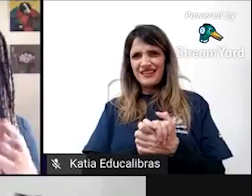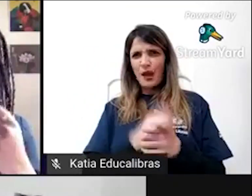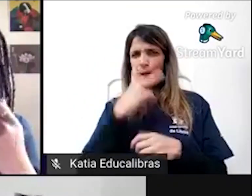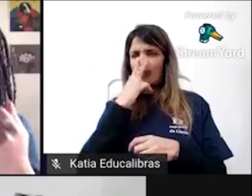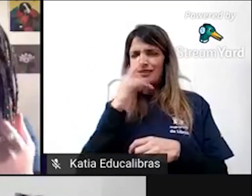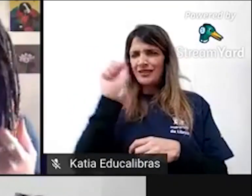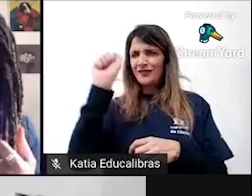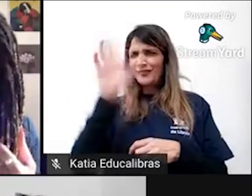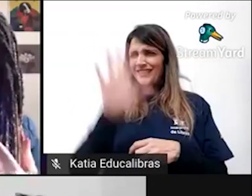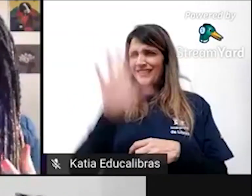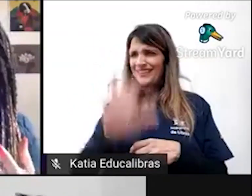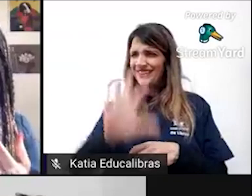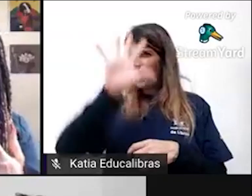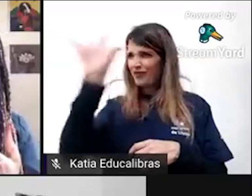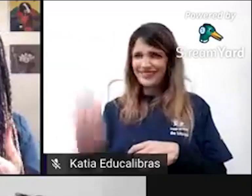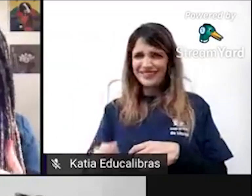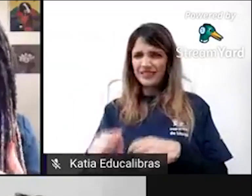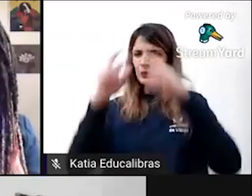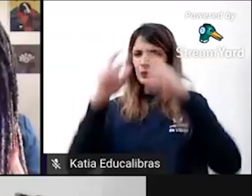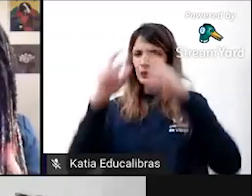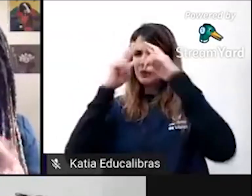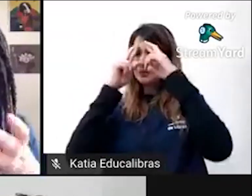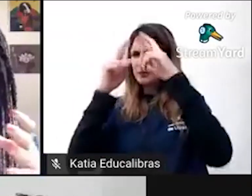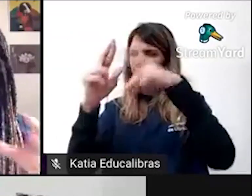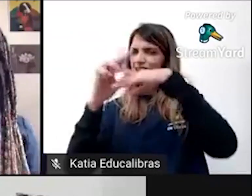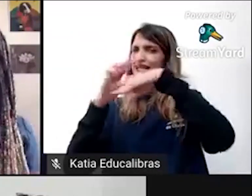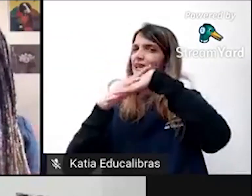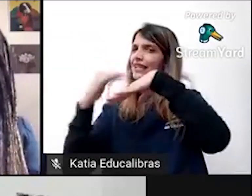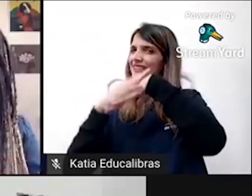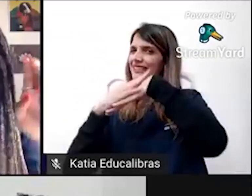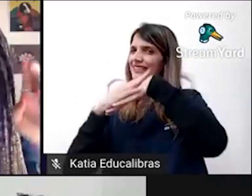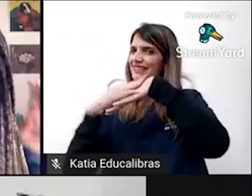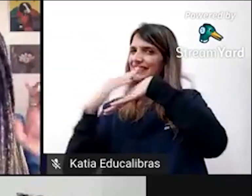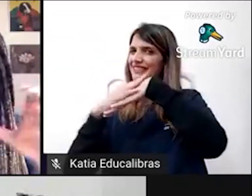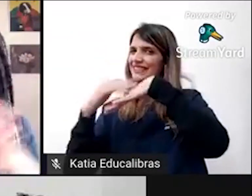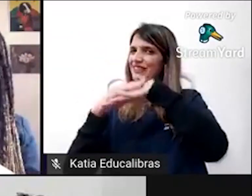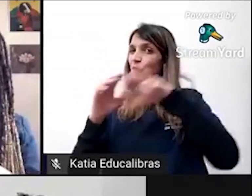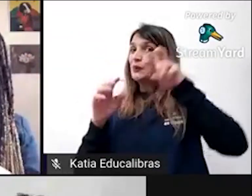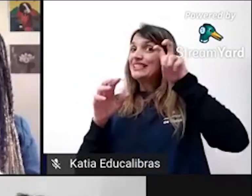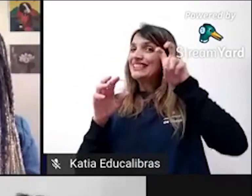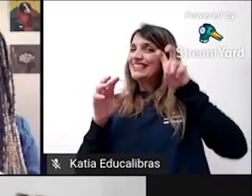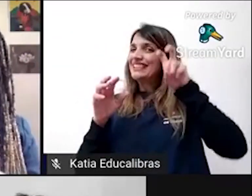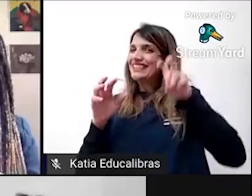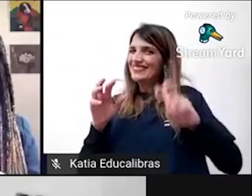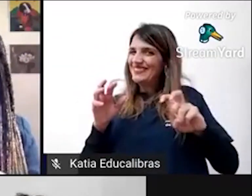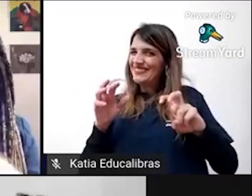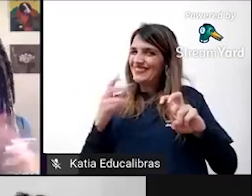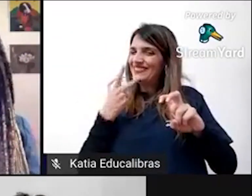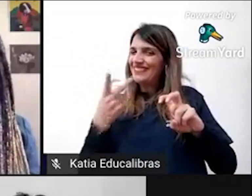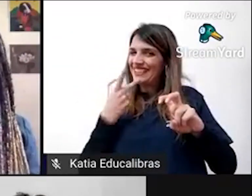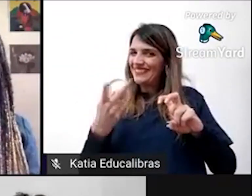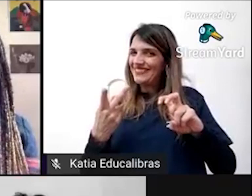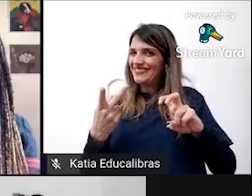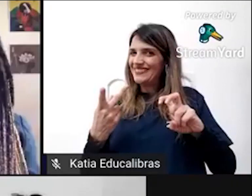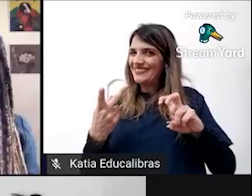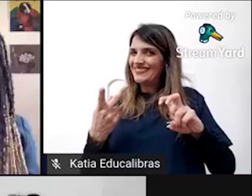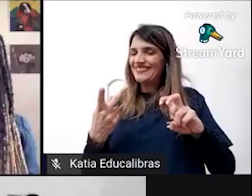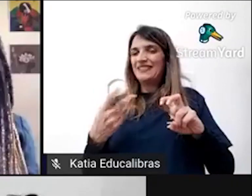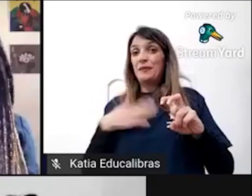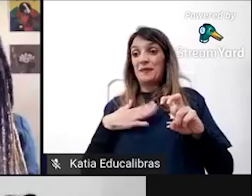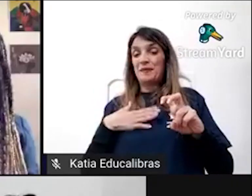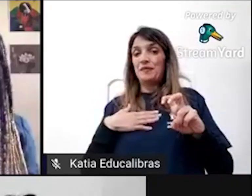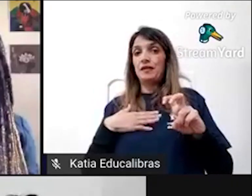africana, que é com muito respeito, com muito carinho, me sentou no colo e falou: então, tá tendo um